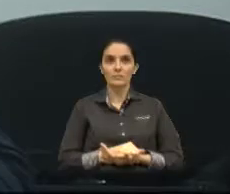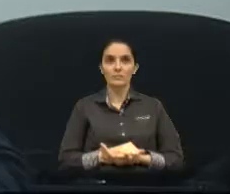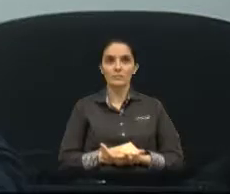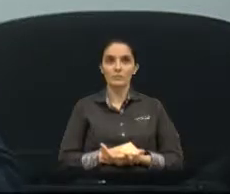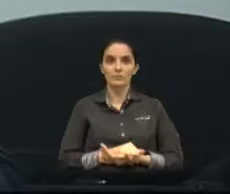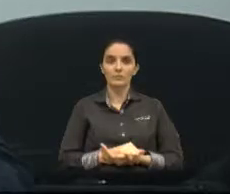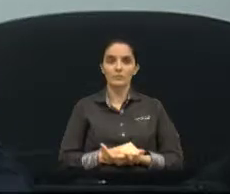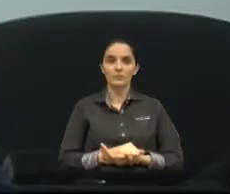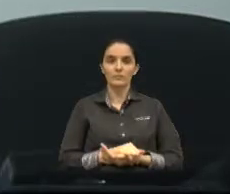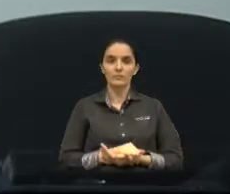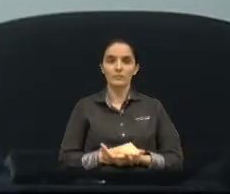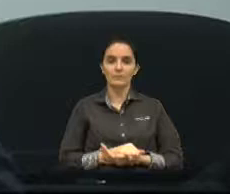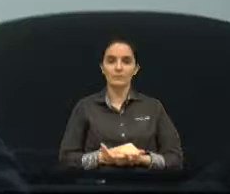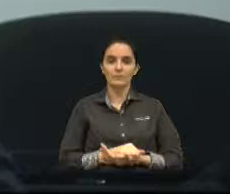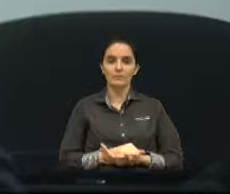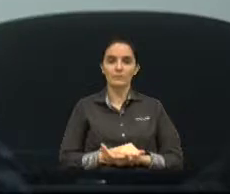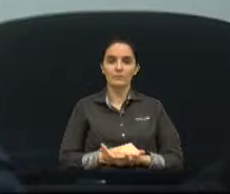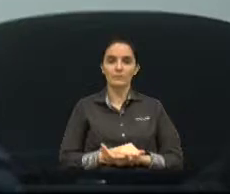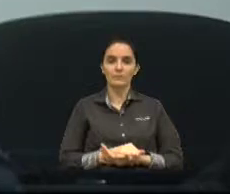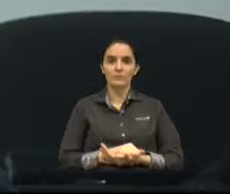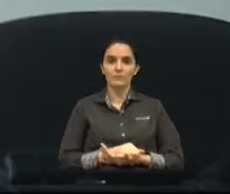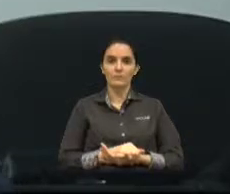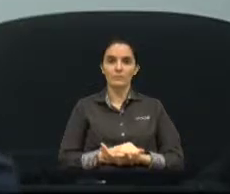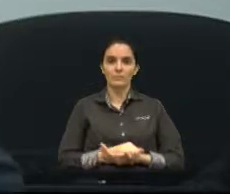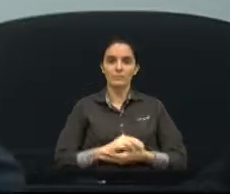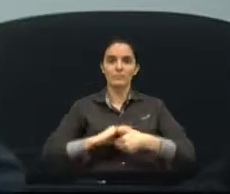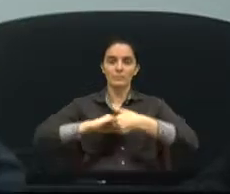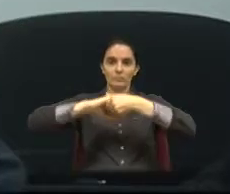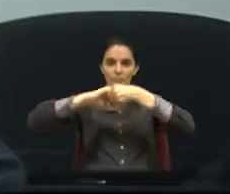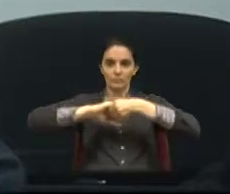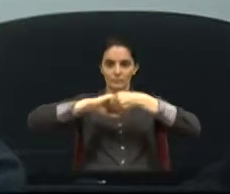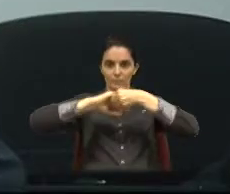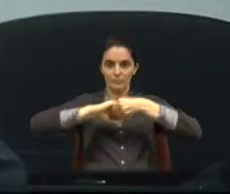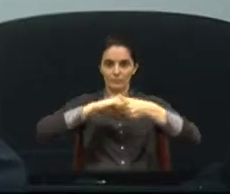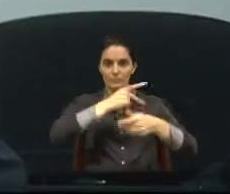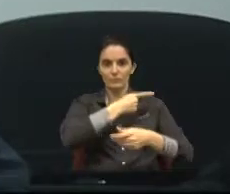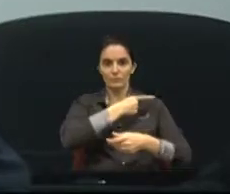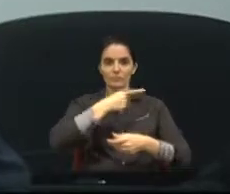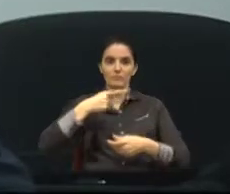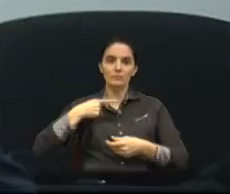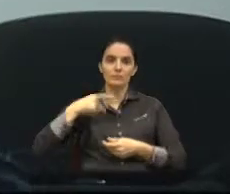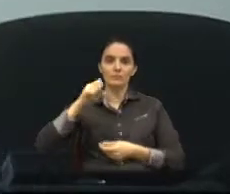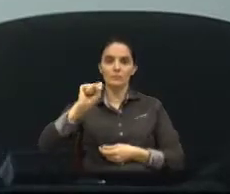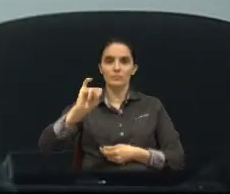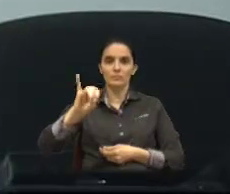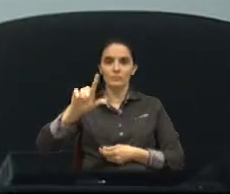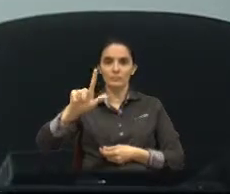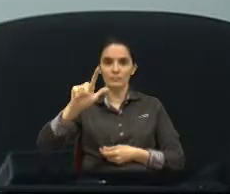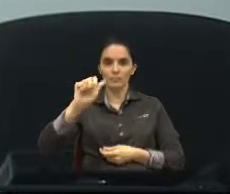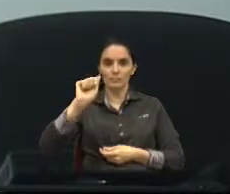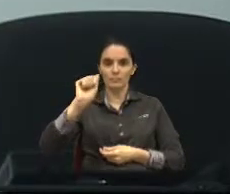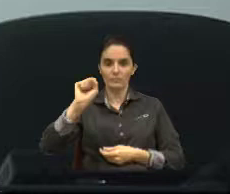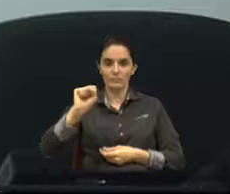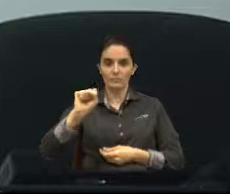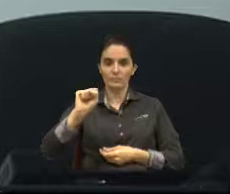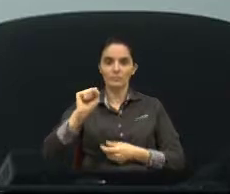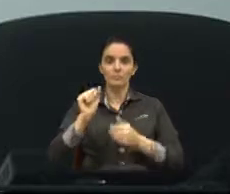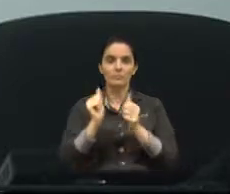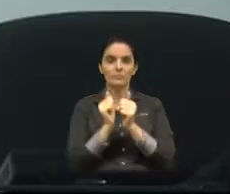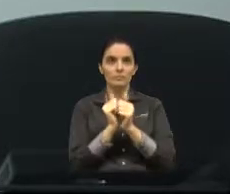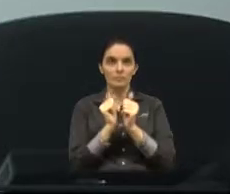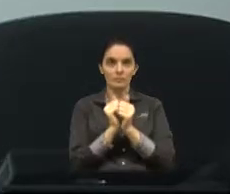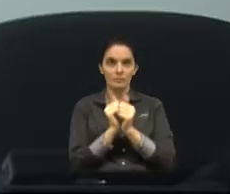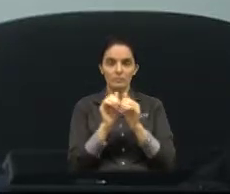estendo meus cumprimentos à família do pastor Silas Valdivino, que na companhia de alguns amigos e